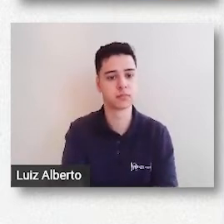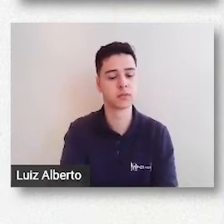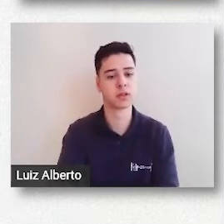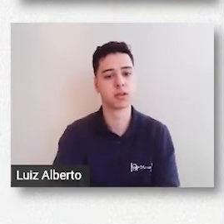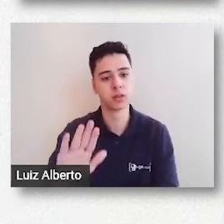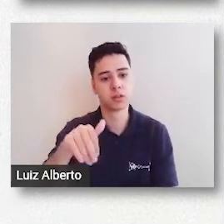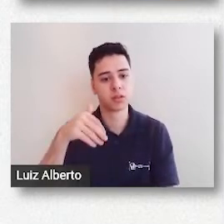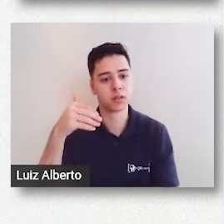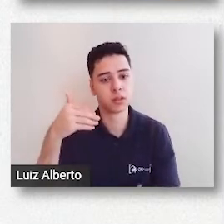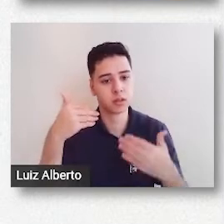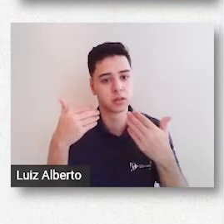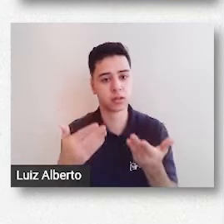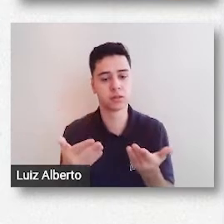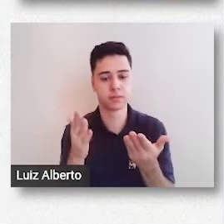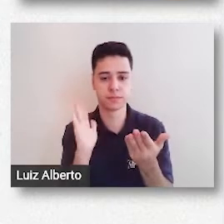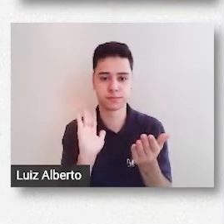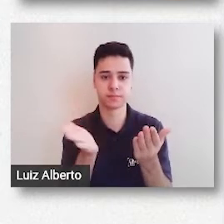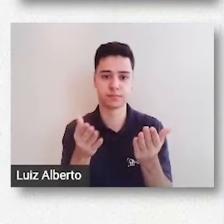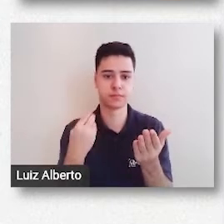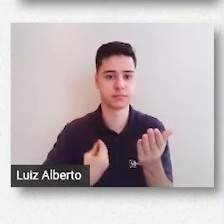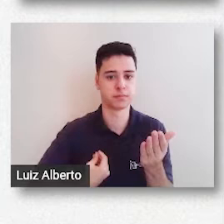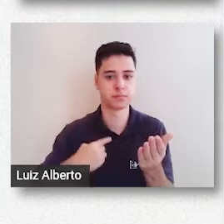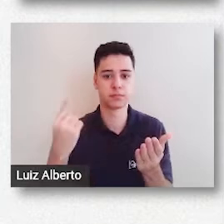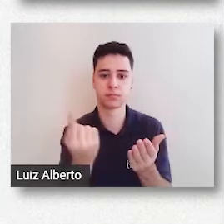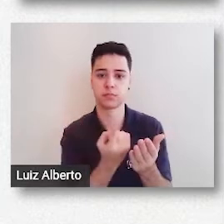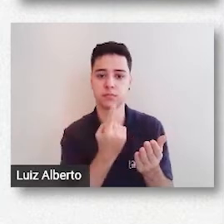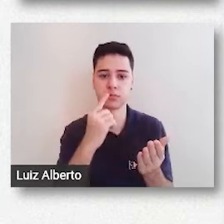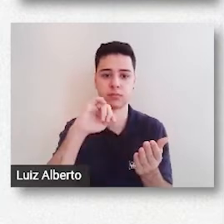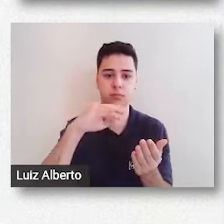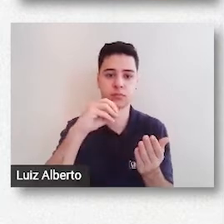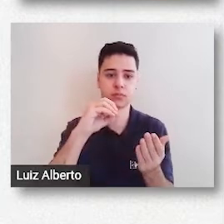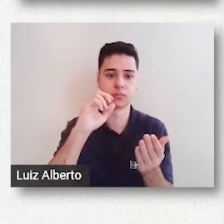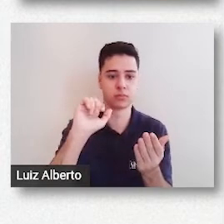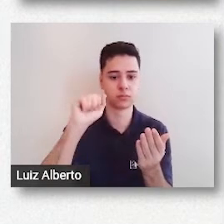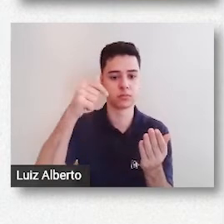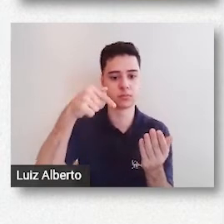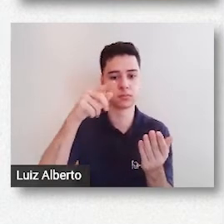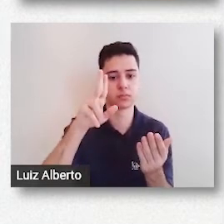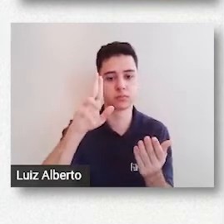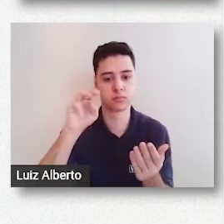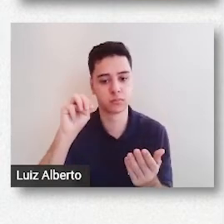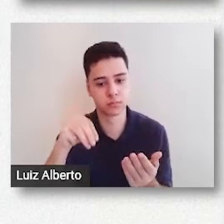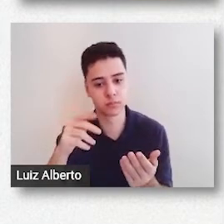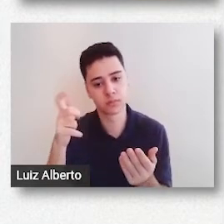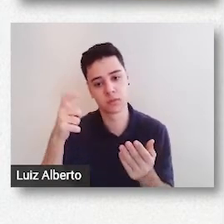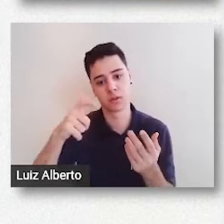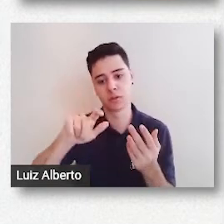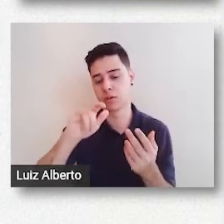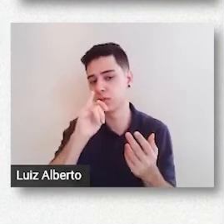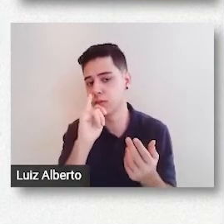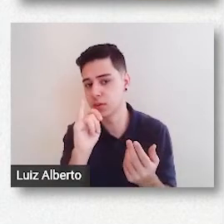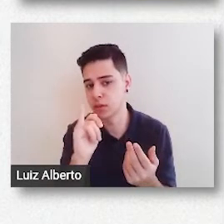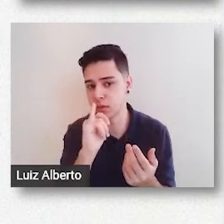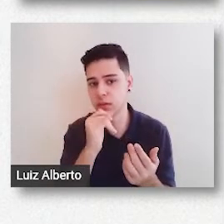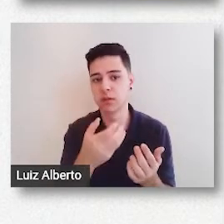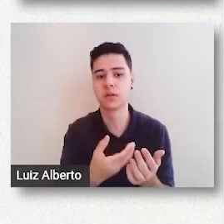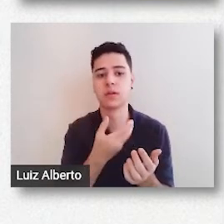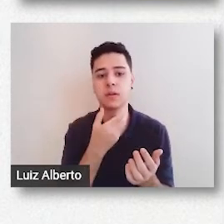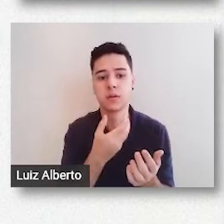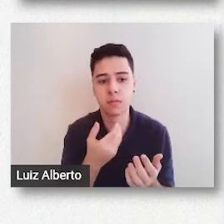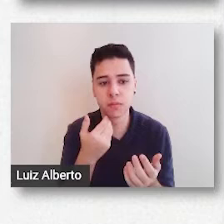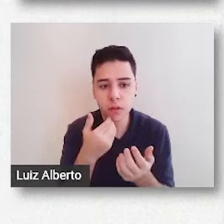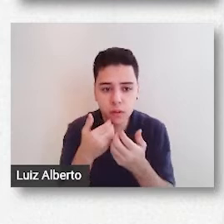o nosso Joaquim, né? Então, aí, essa outra questão, né? A barba